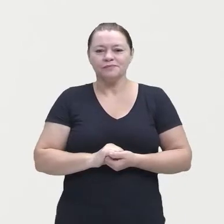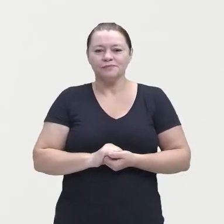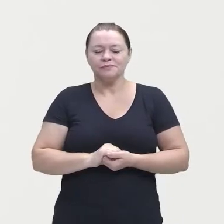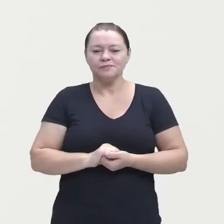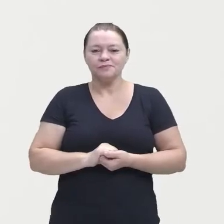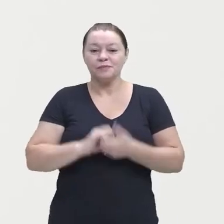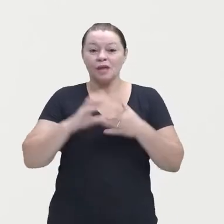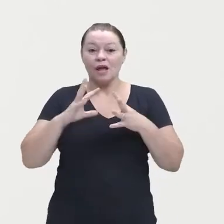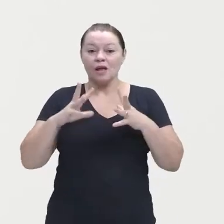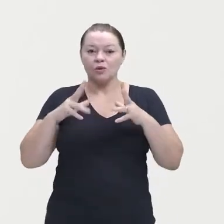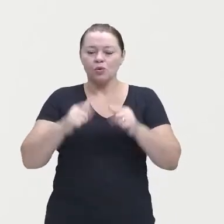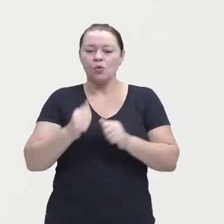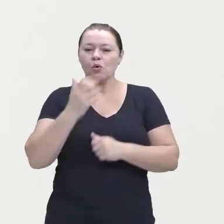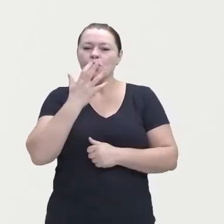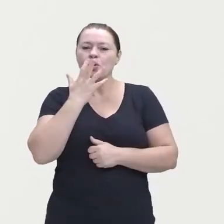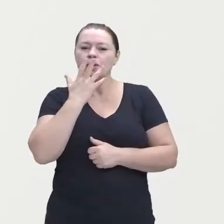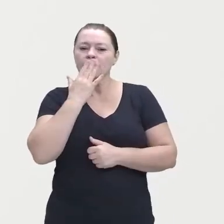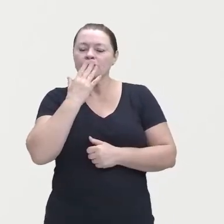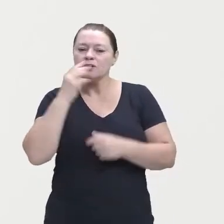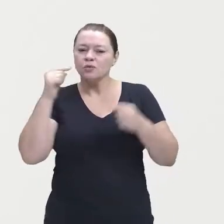círculo vermelho,